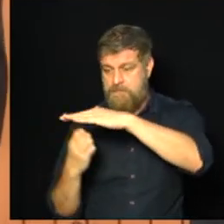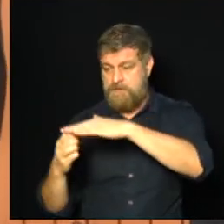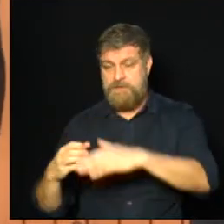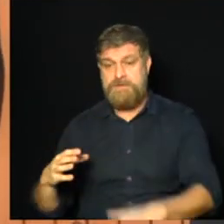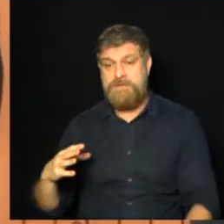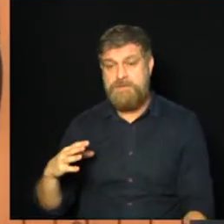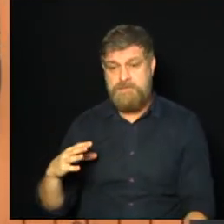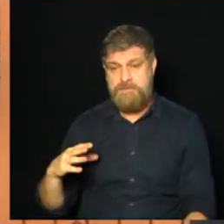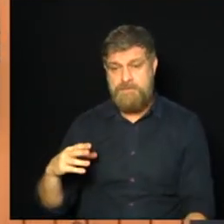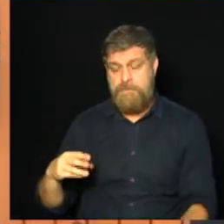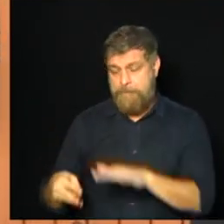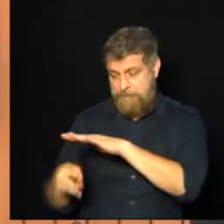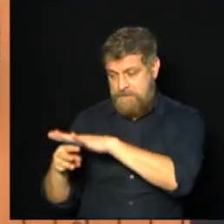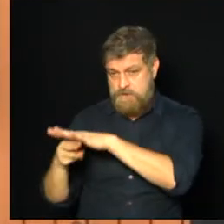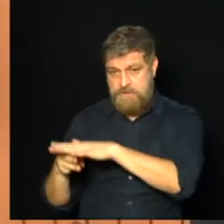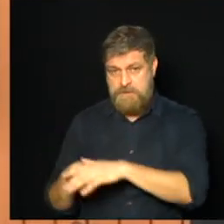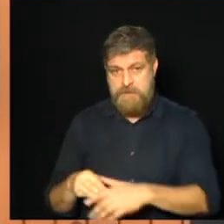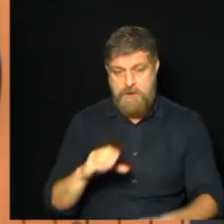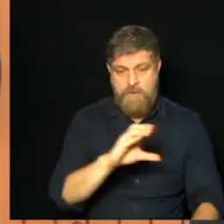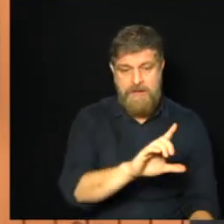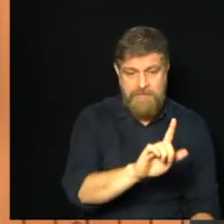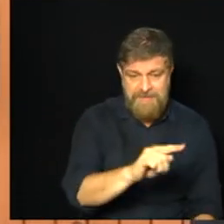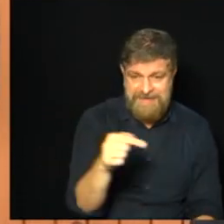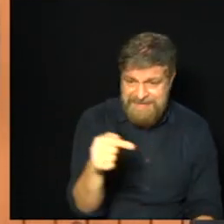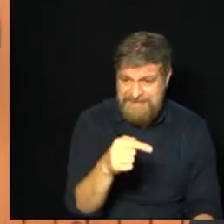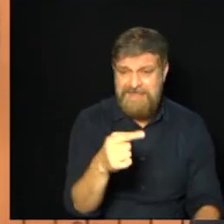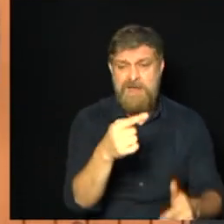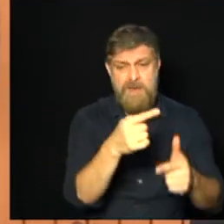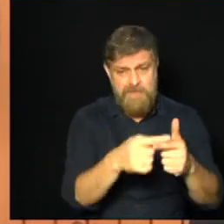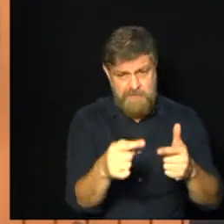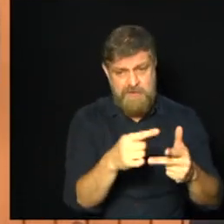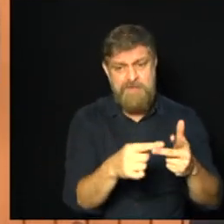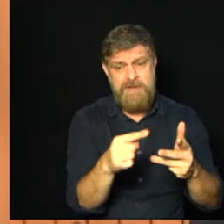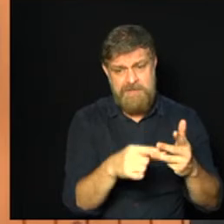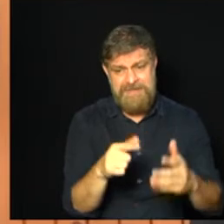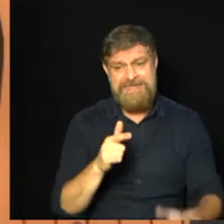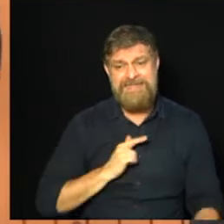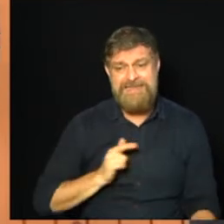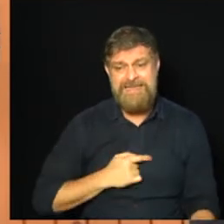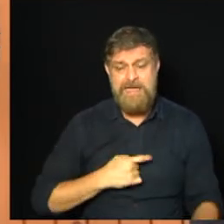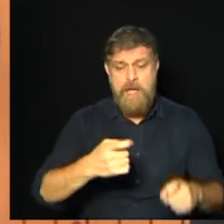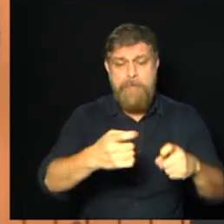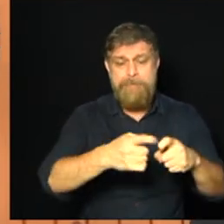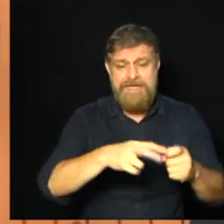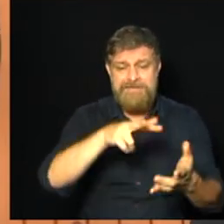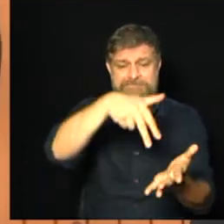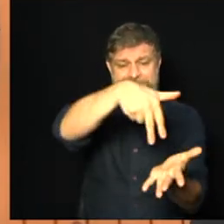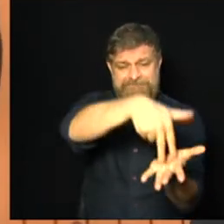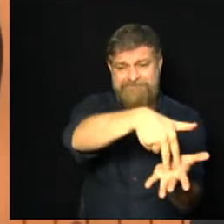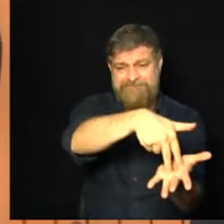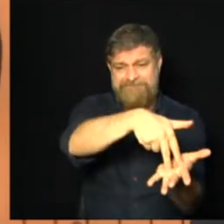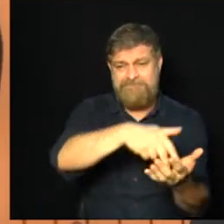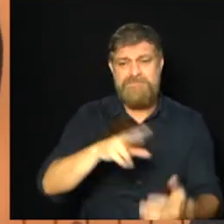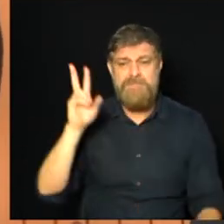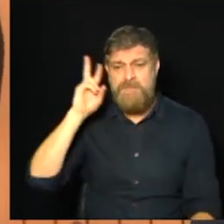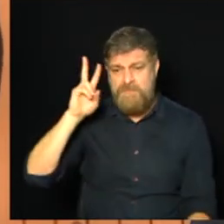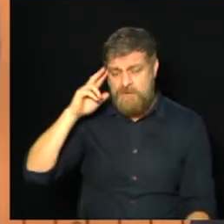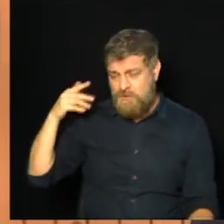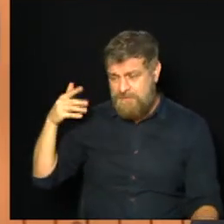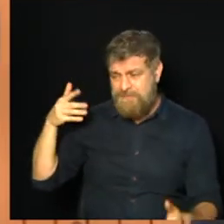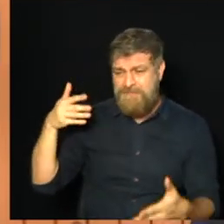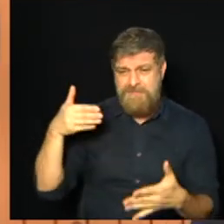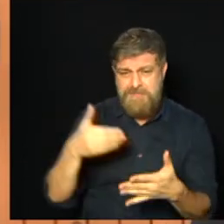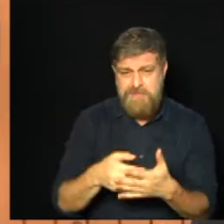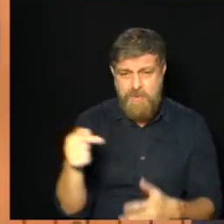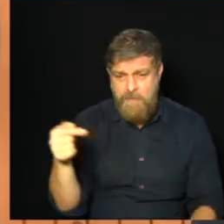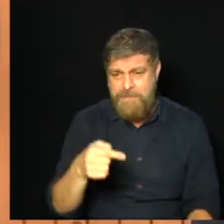beneficente, o Campo Grande ele vem tendo problemas, principalmente na escala médica da clínica, né? Historicamente, a escala